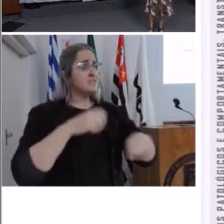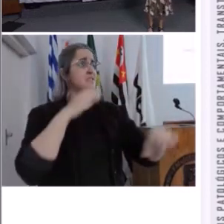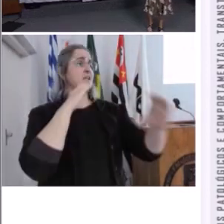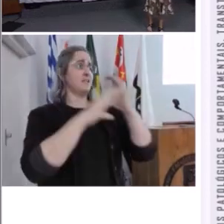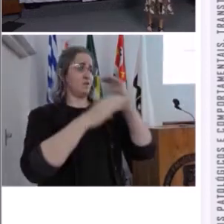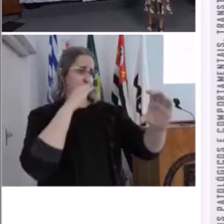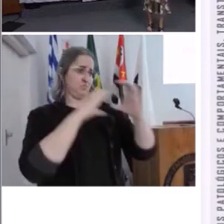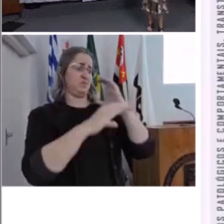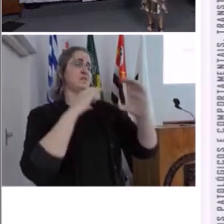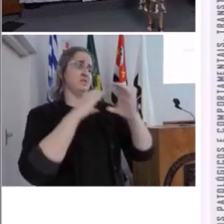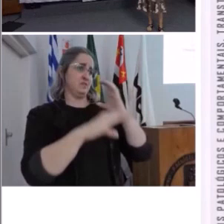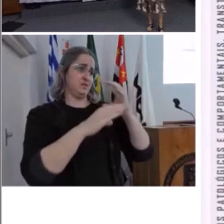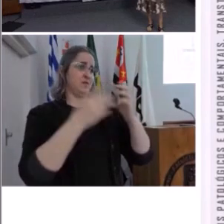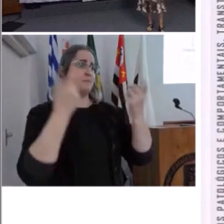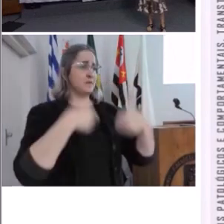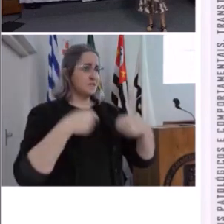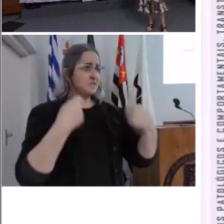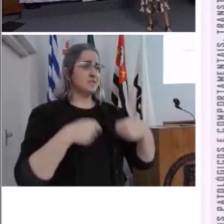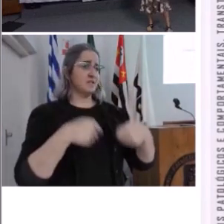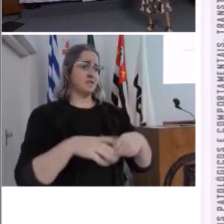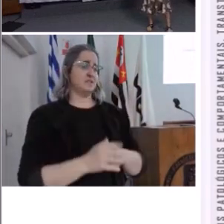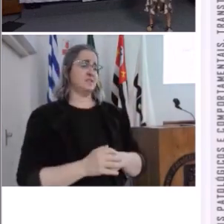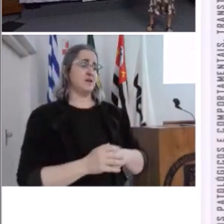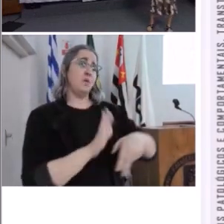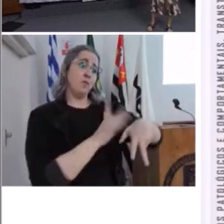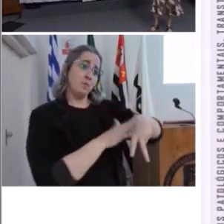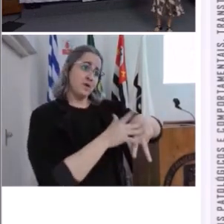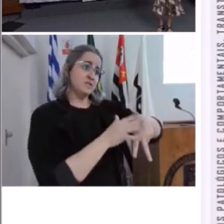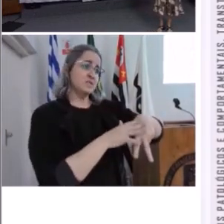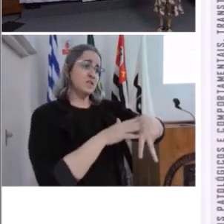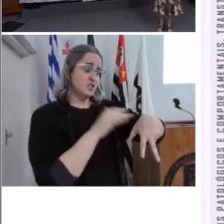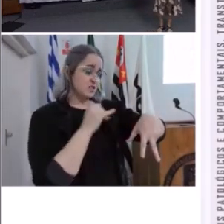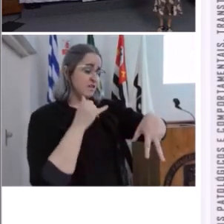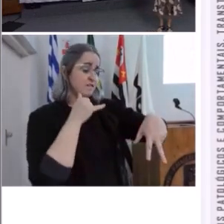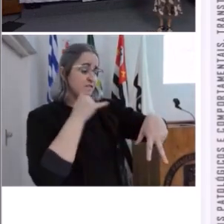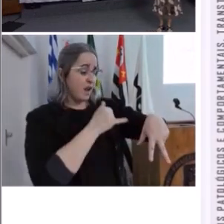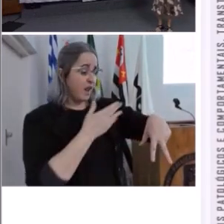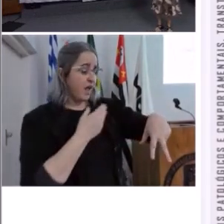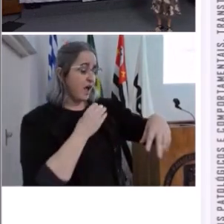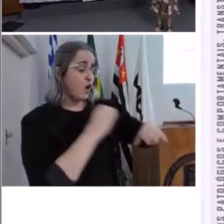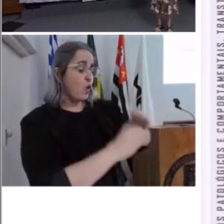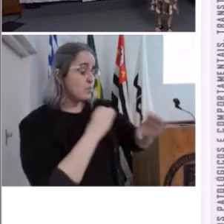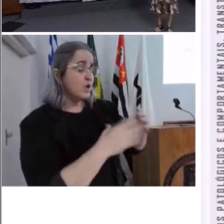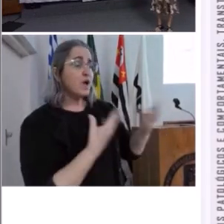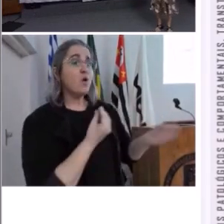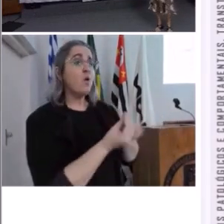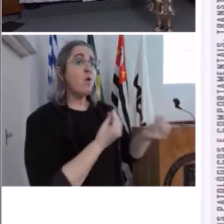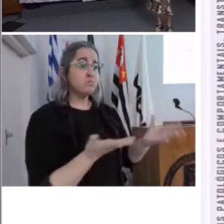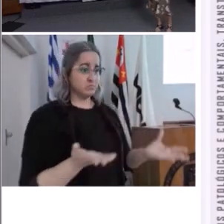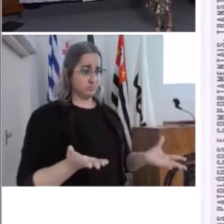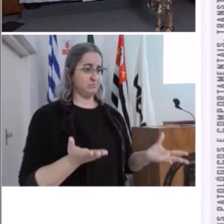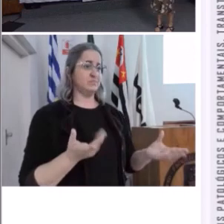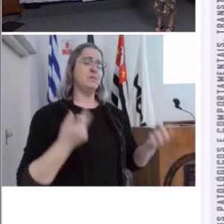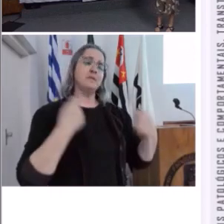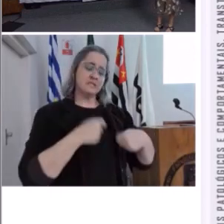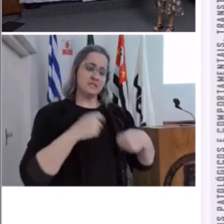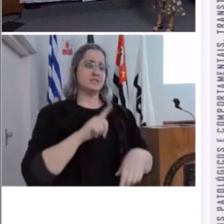comunicação para a gente poder chegar no paciente e poder realmente levar o melhor tratamento possível.